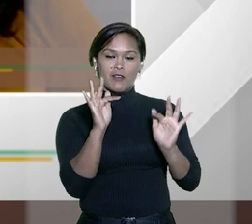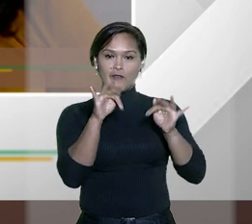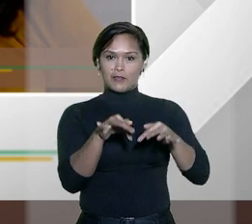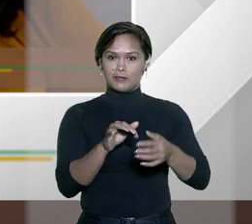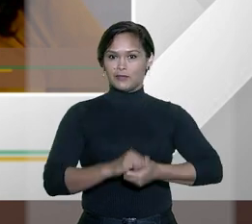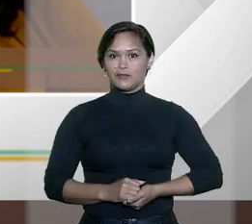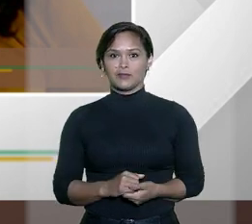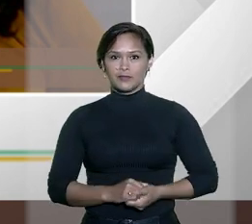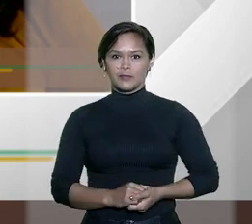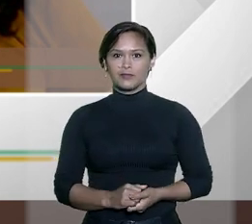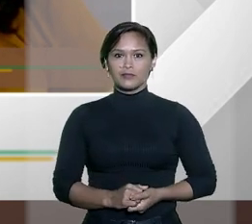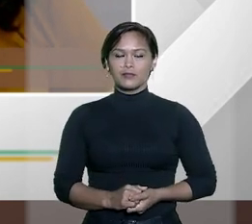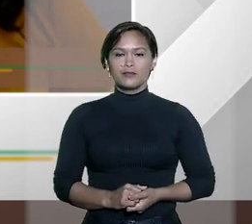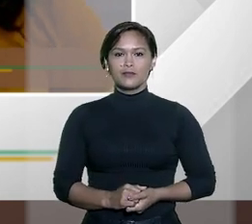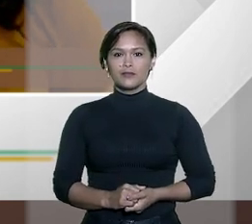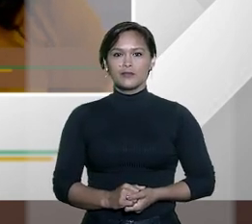fim.